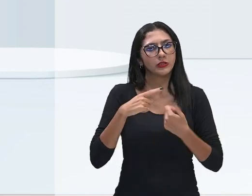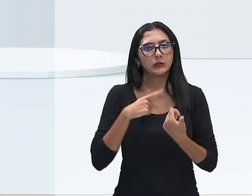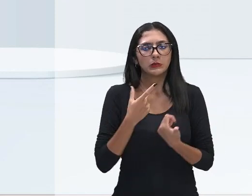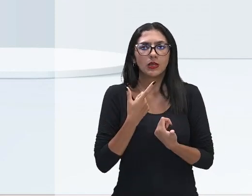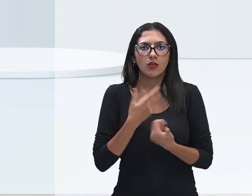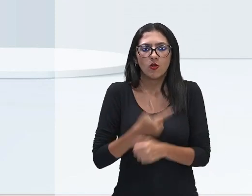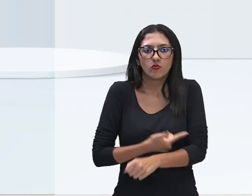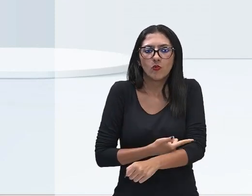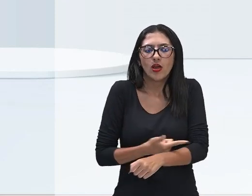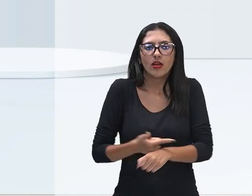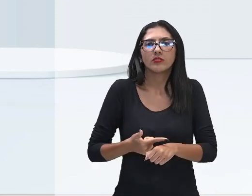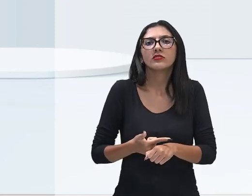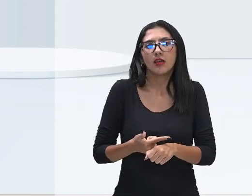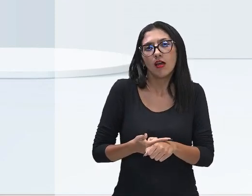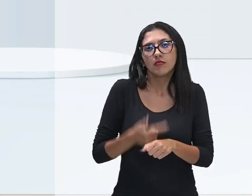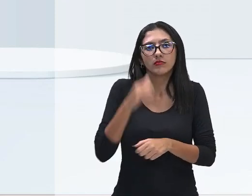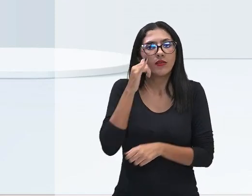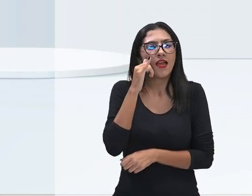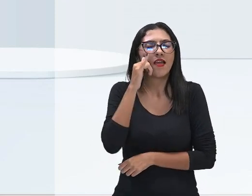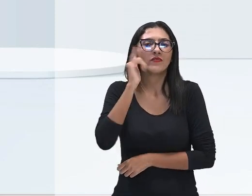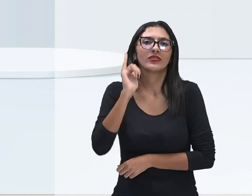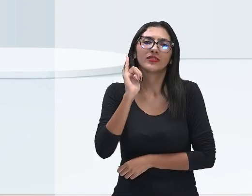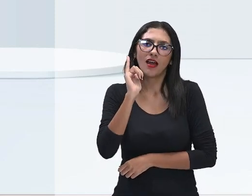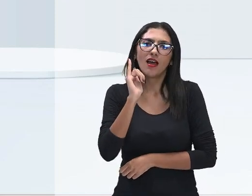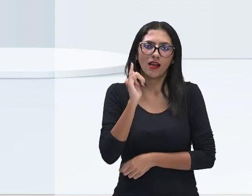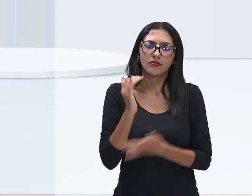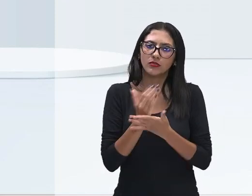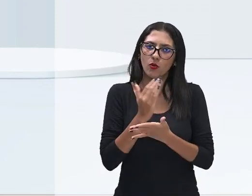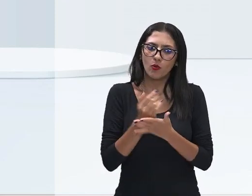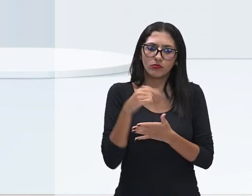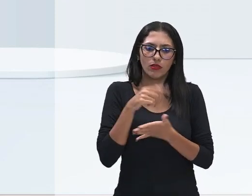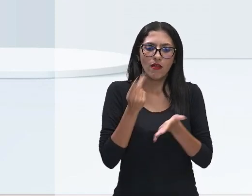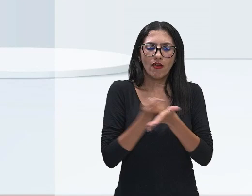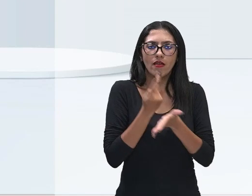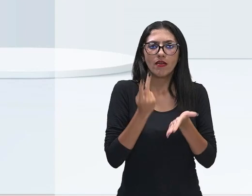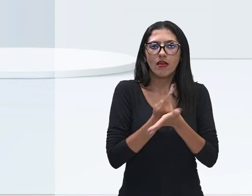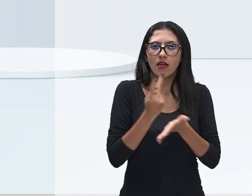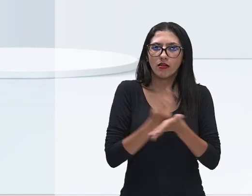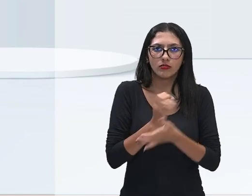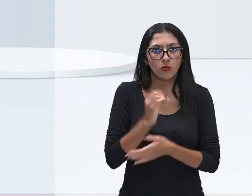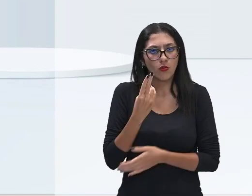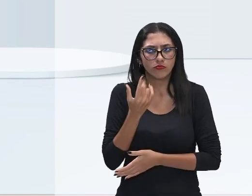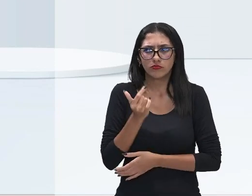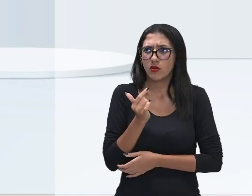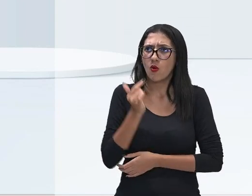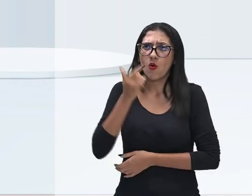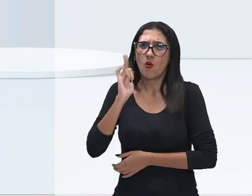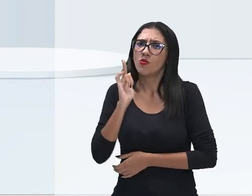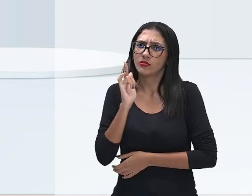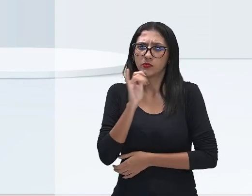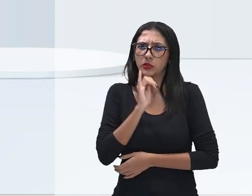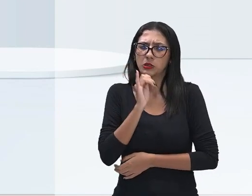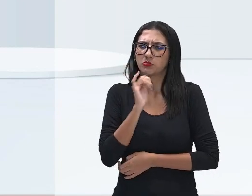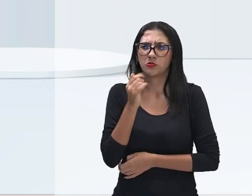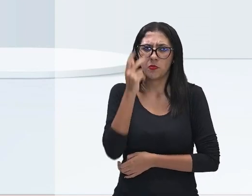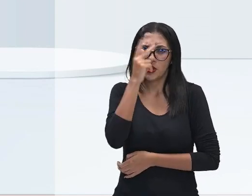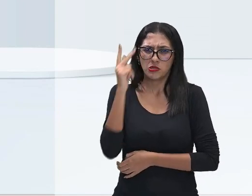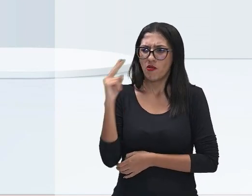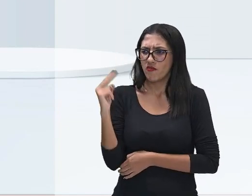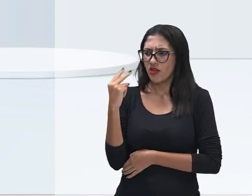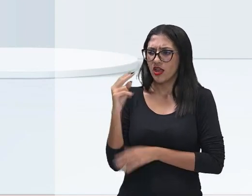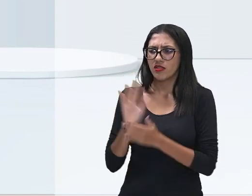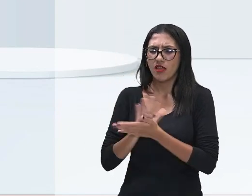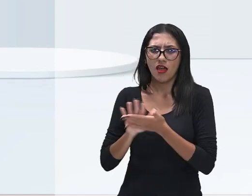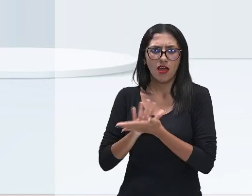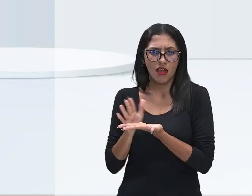policiar para não cometer ações como essa ou coisas mais graves só porque ninguém está olhando, porque